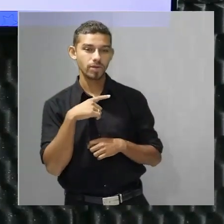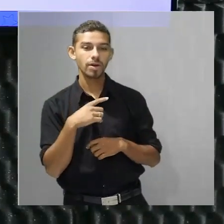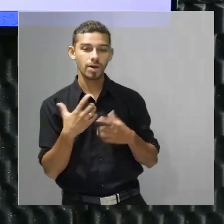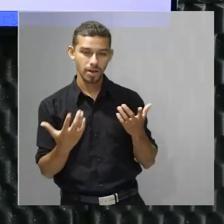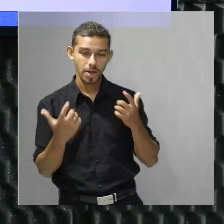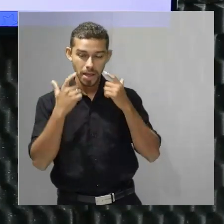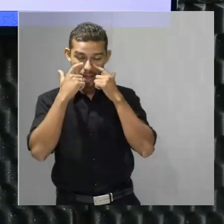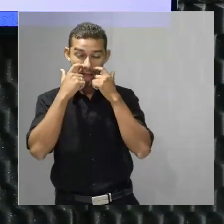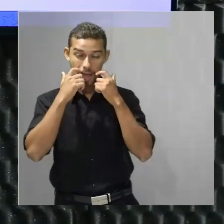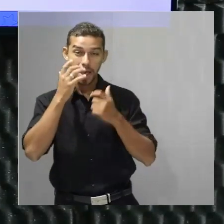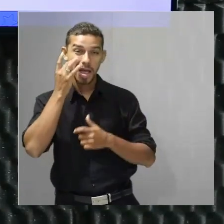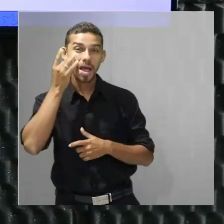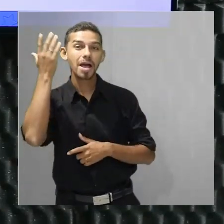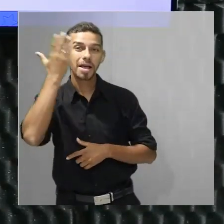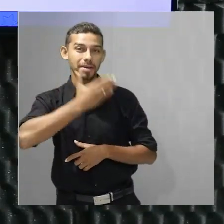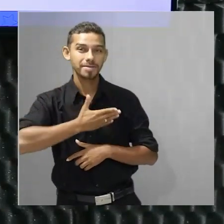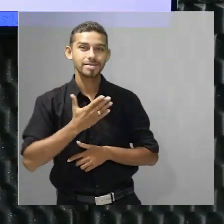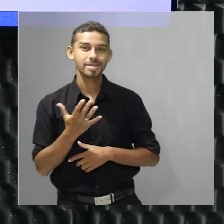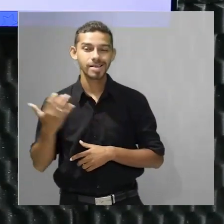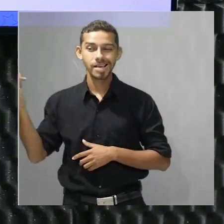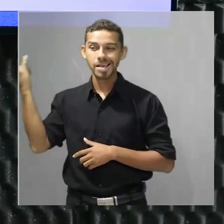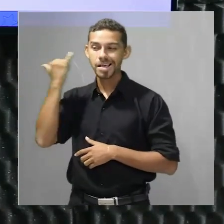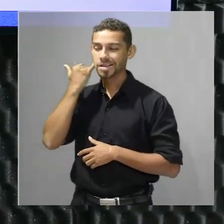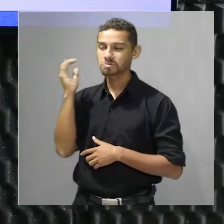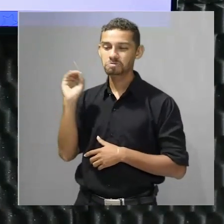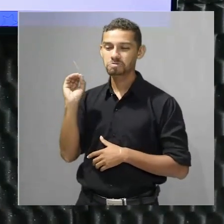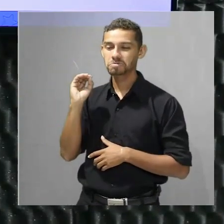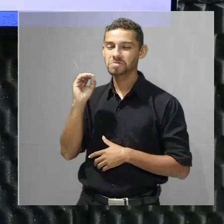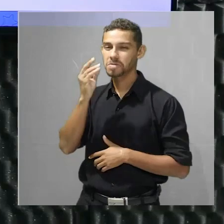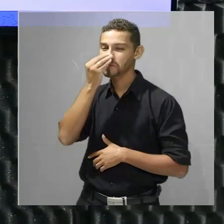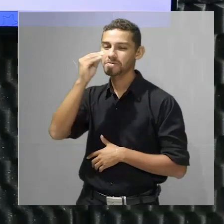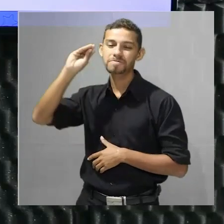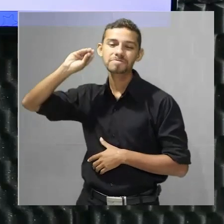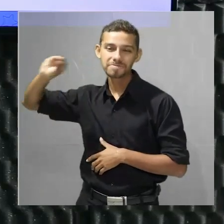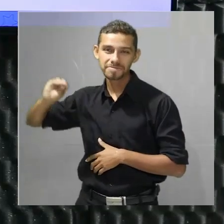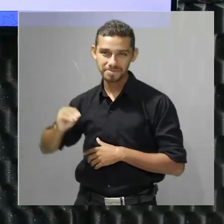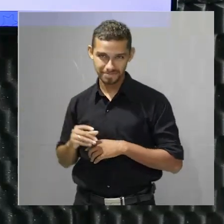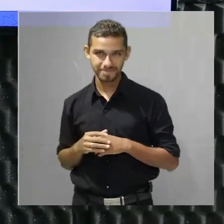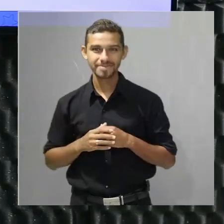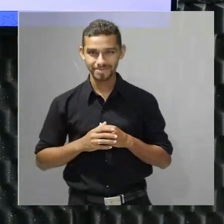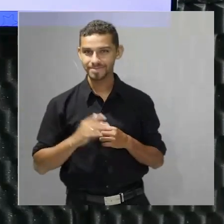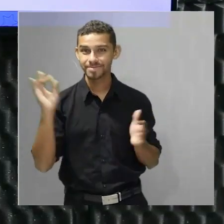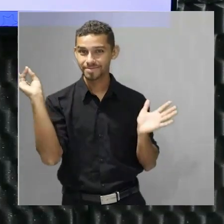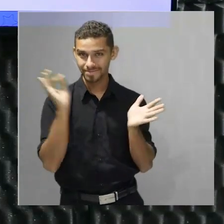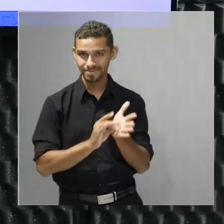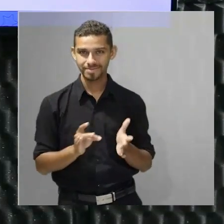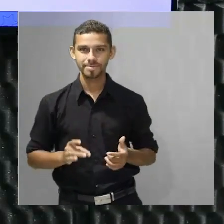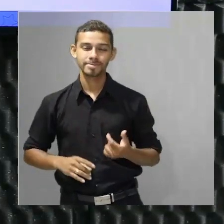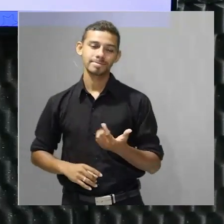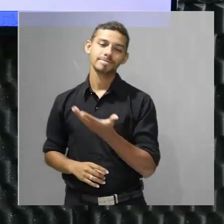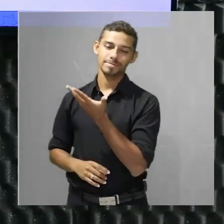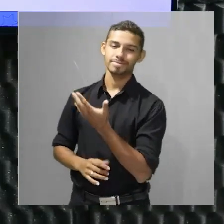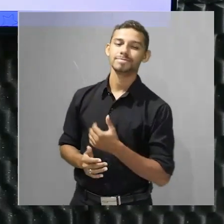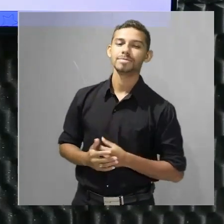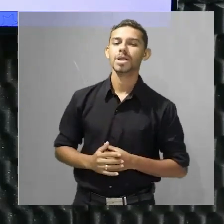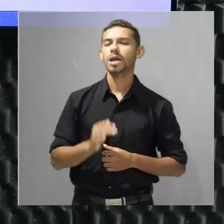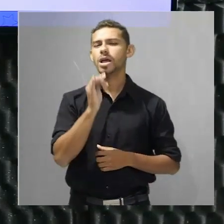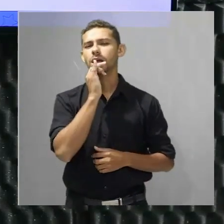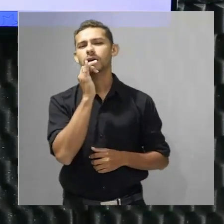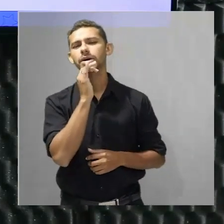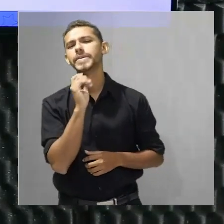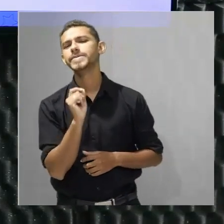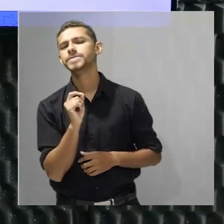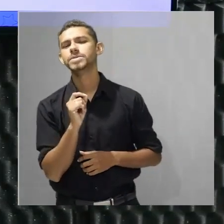ela cada vez menos E aí turma o que vocês diriam nesse exemplo aqui nós temos